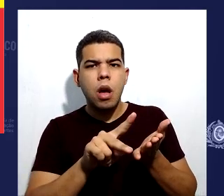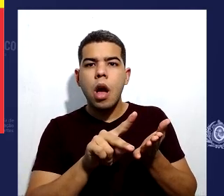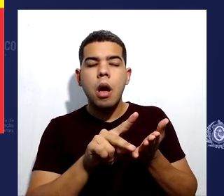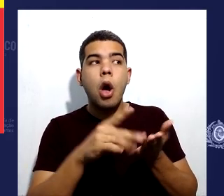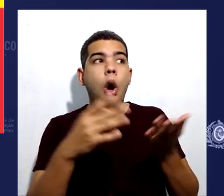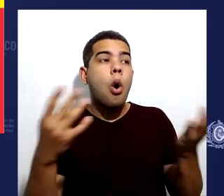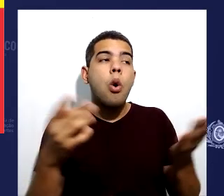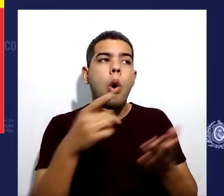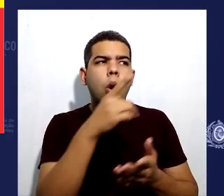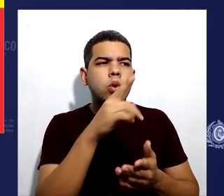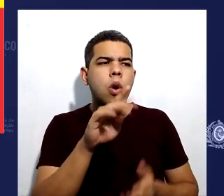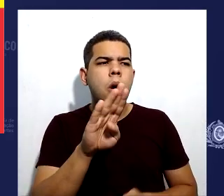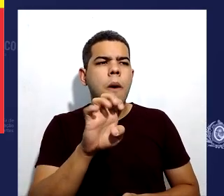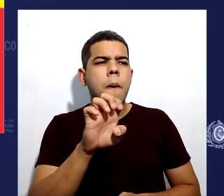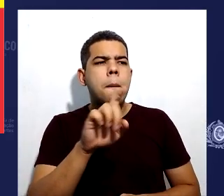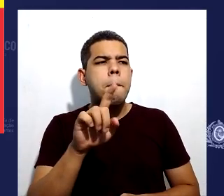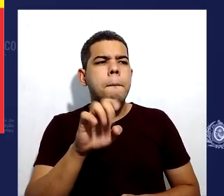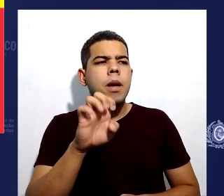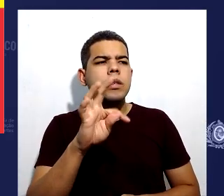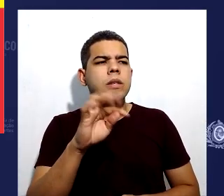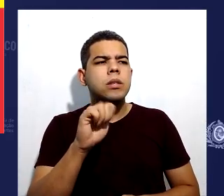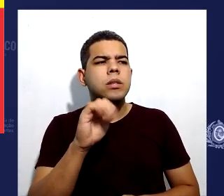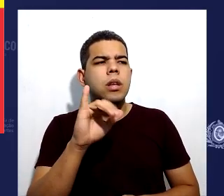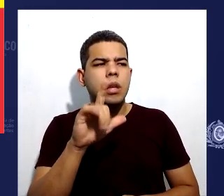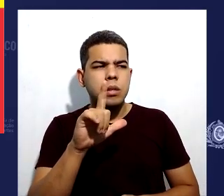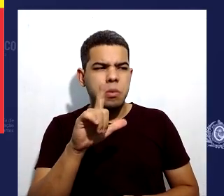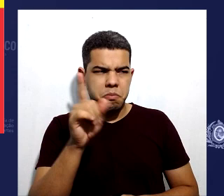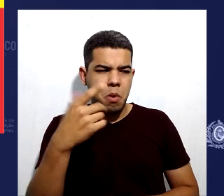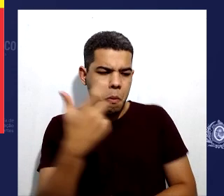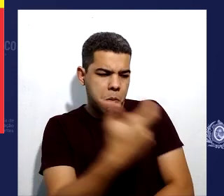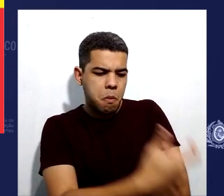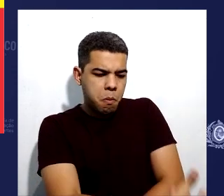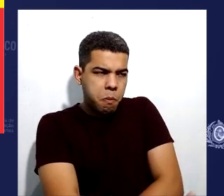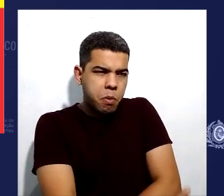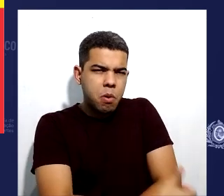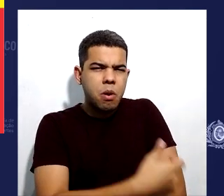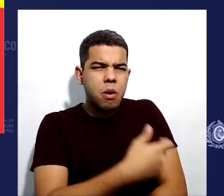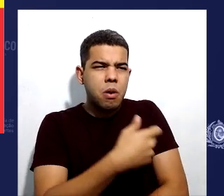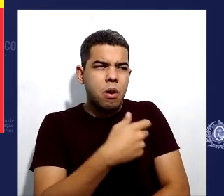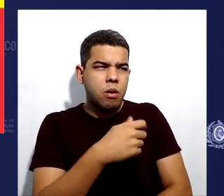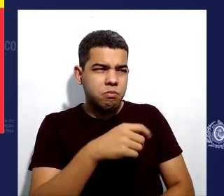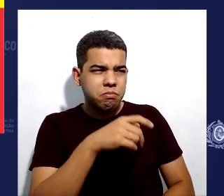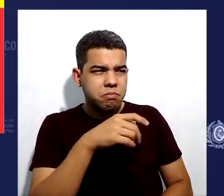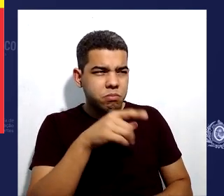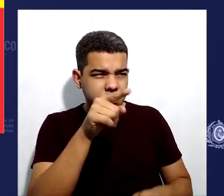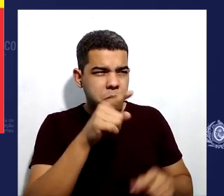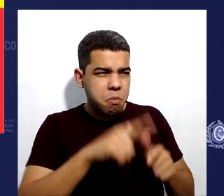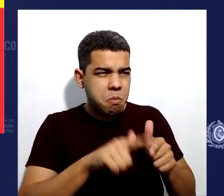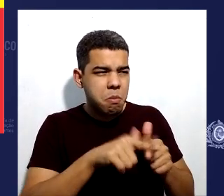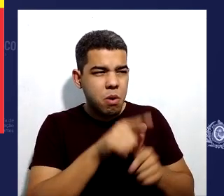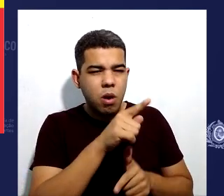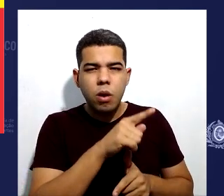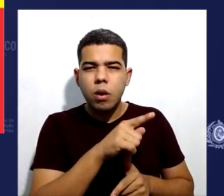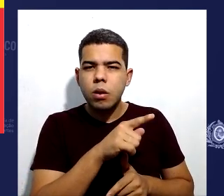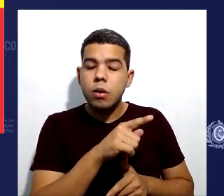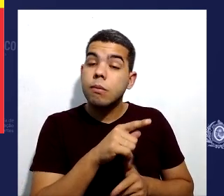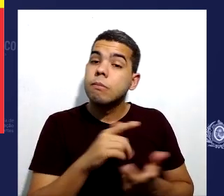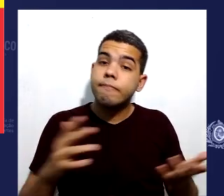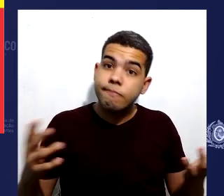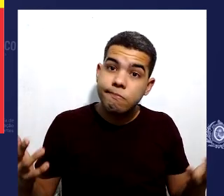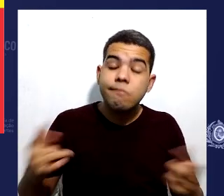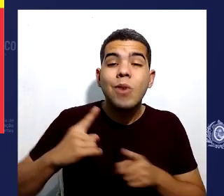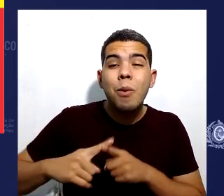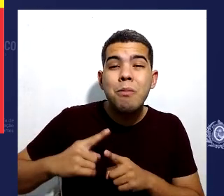ingerir medicamentos que não foram prescritos por um profissional de saúde, ele pode causar